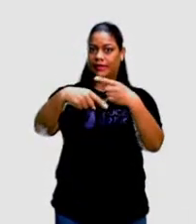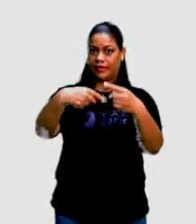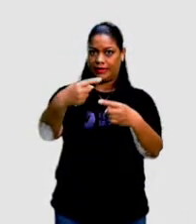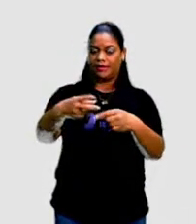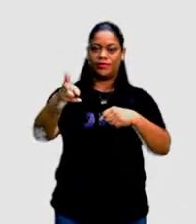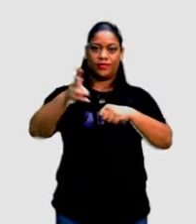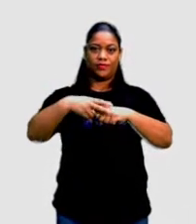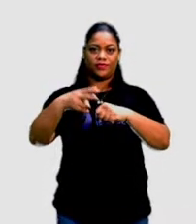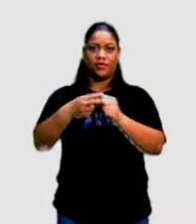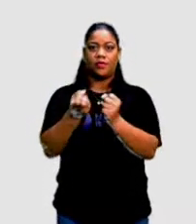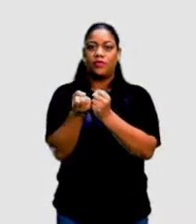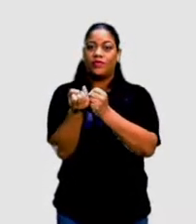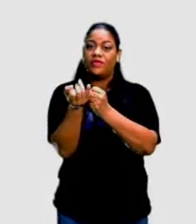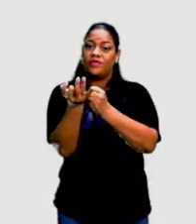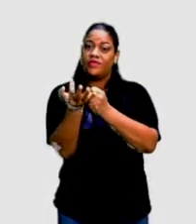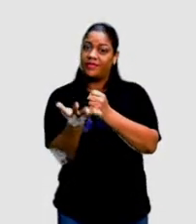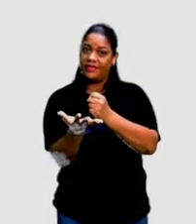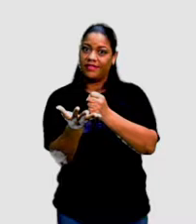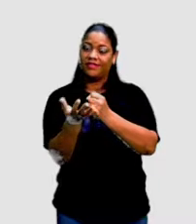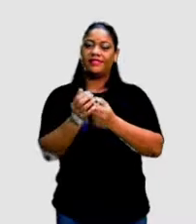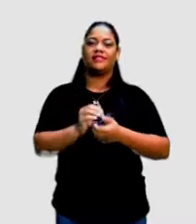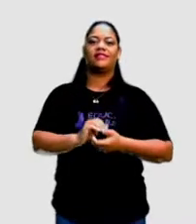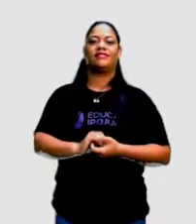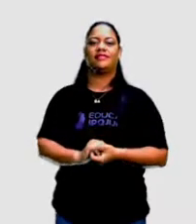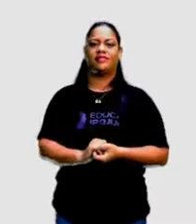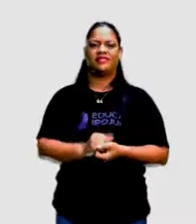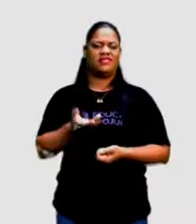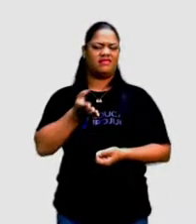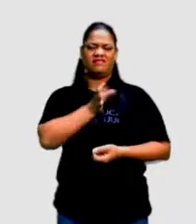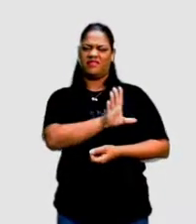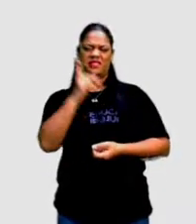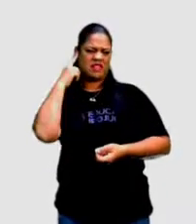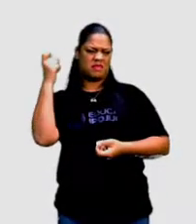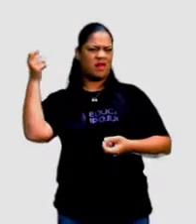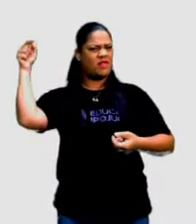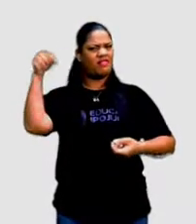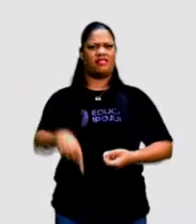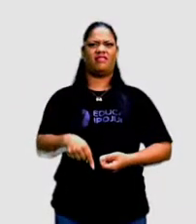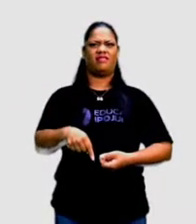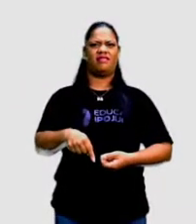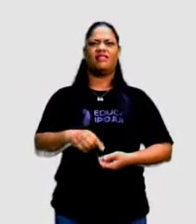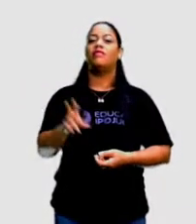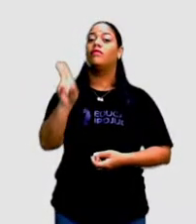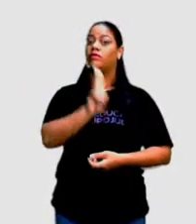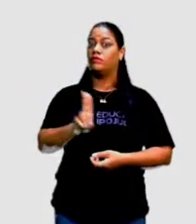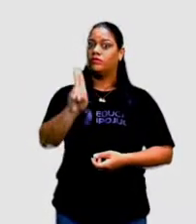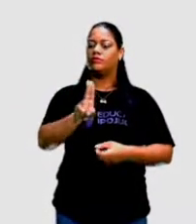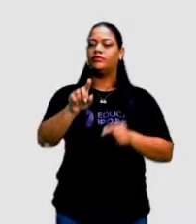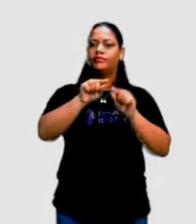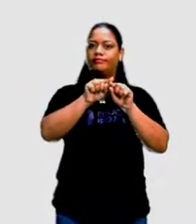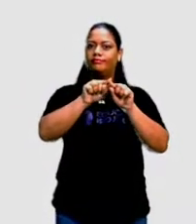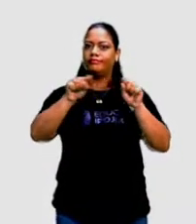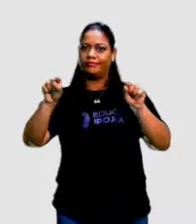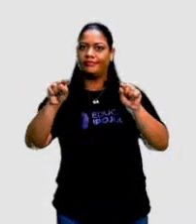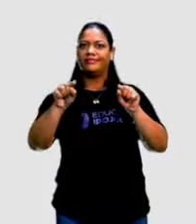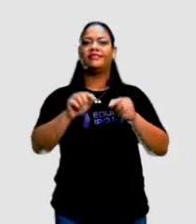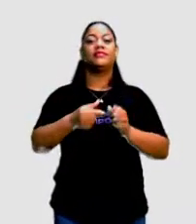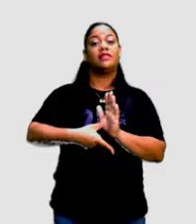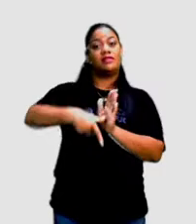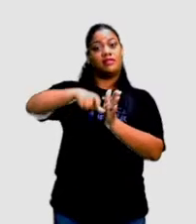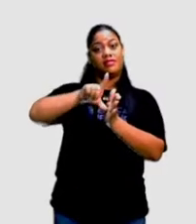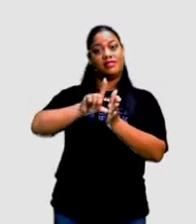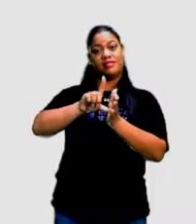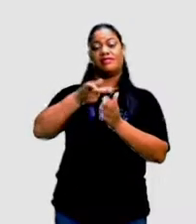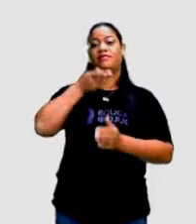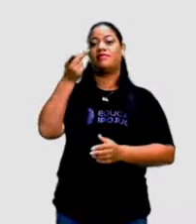de elocução, do verbo descende. Não quero barulho aqui. Olha o uso do travessão, né?